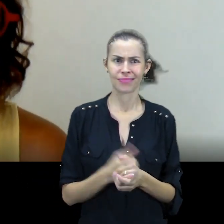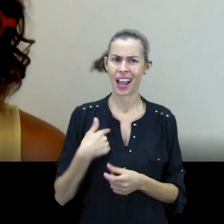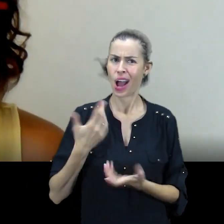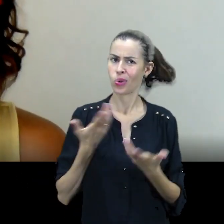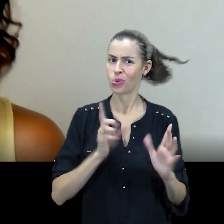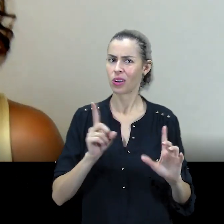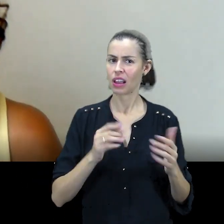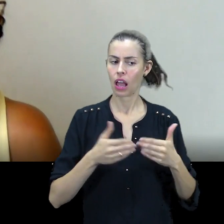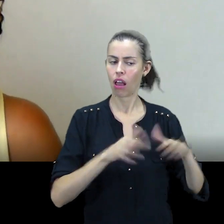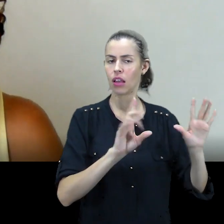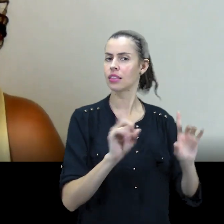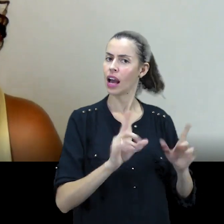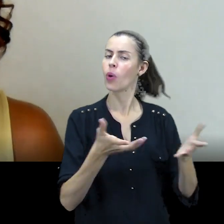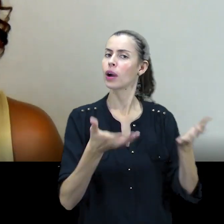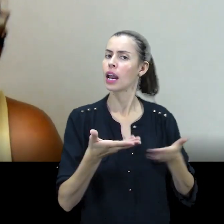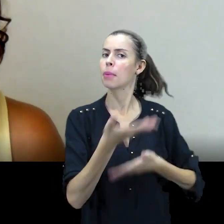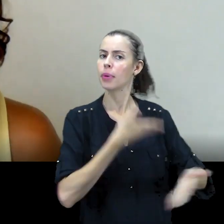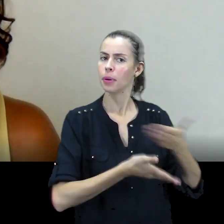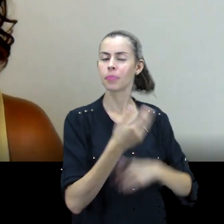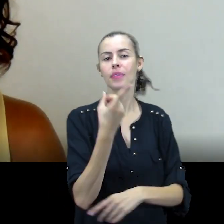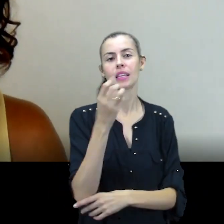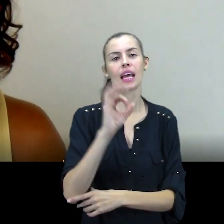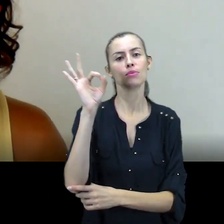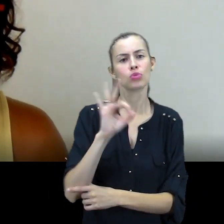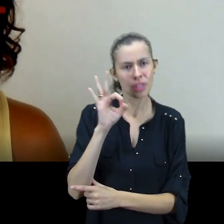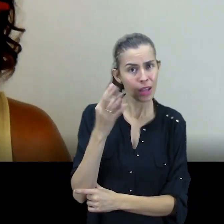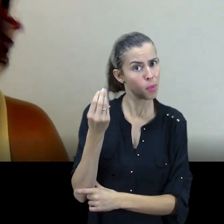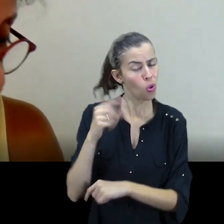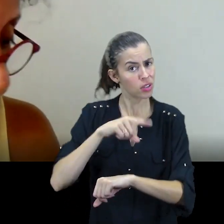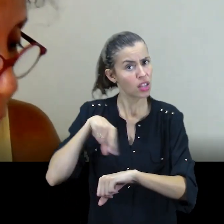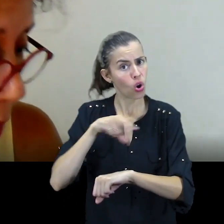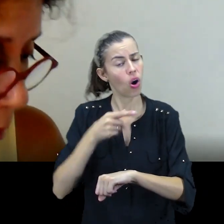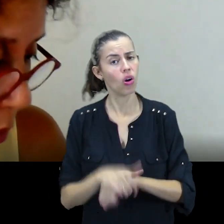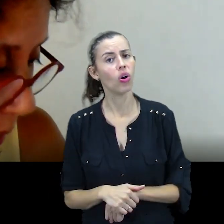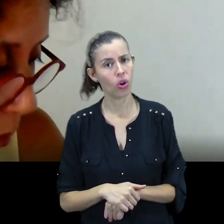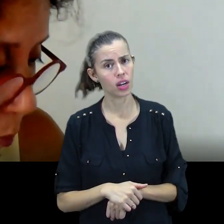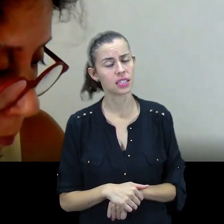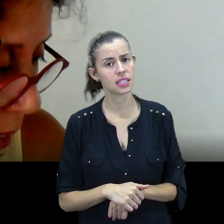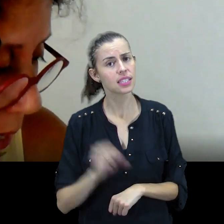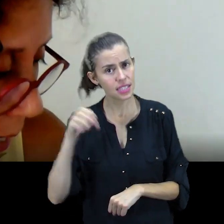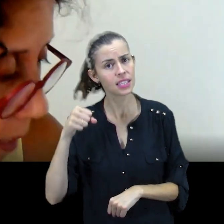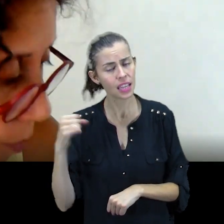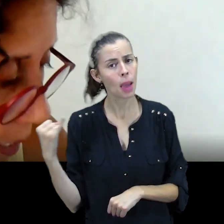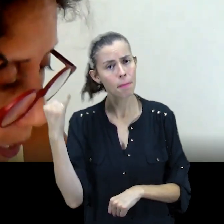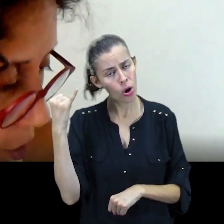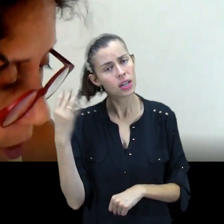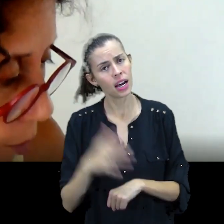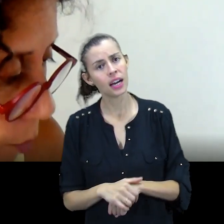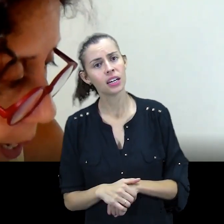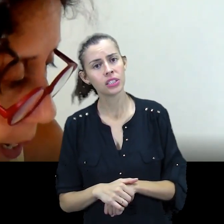de fato, né, que sejam extensionistas dentro dos cursos, e que tenham a ver com a formação profissional de cada um. Então,